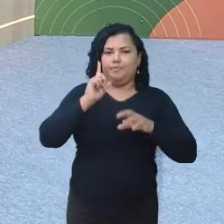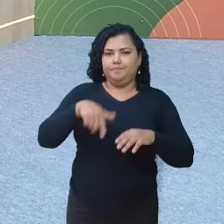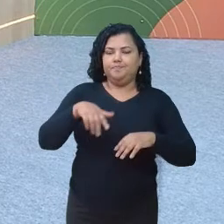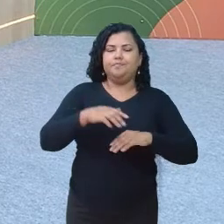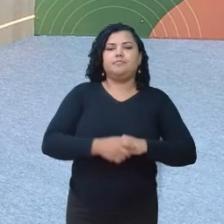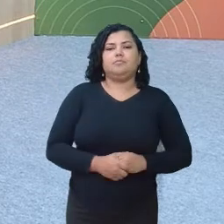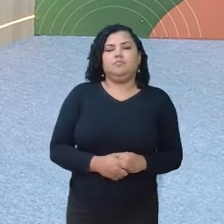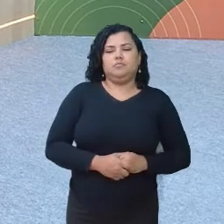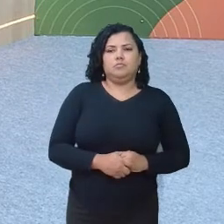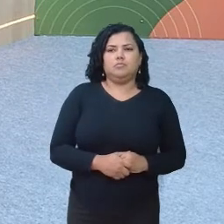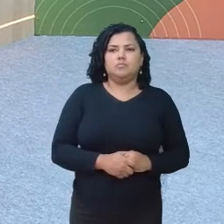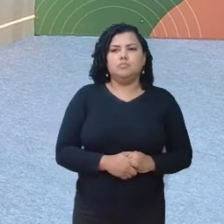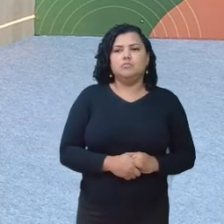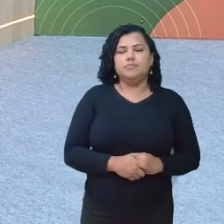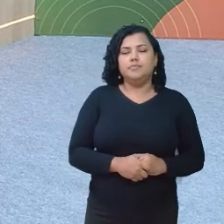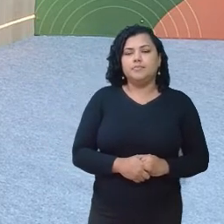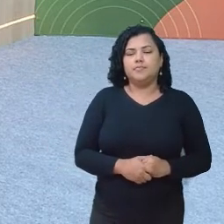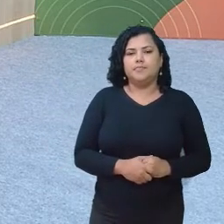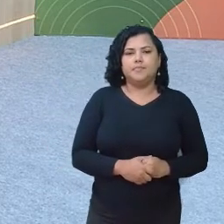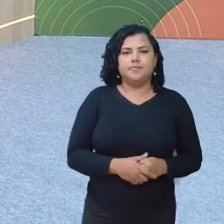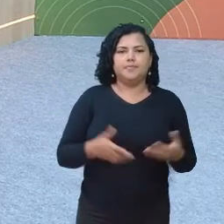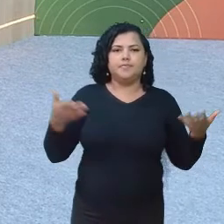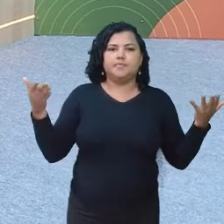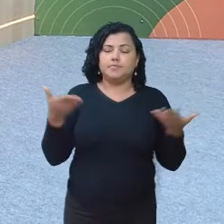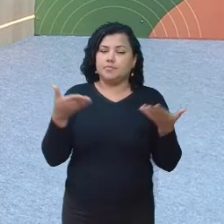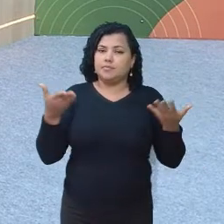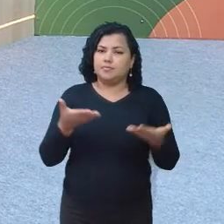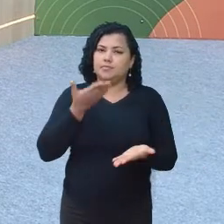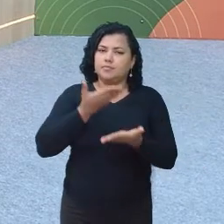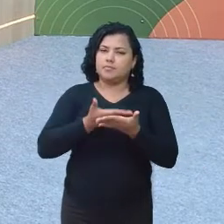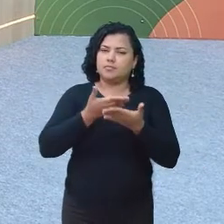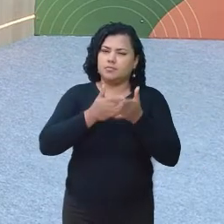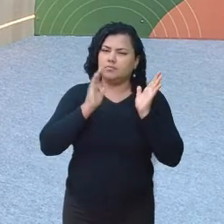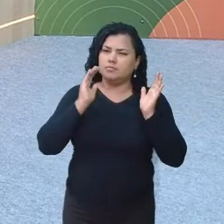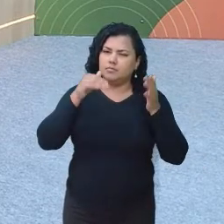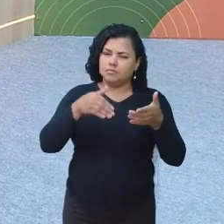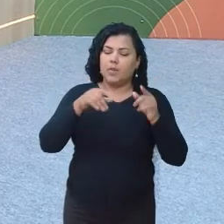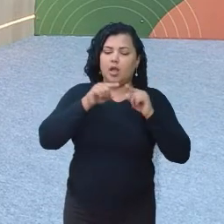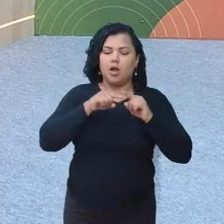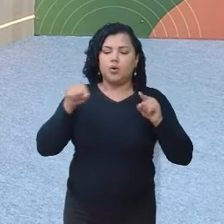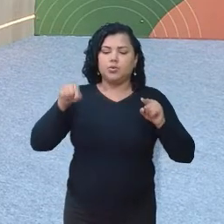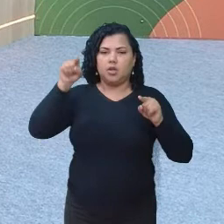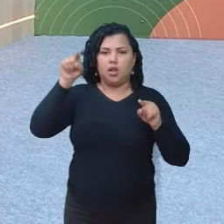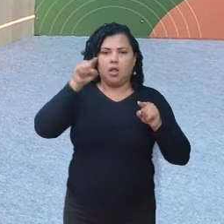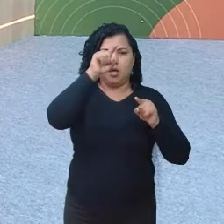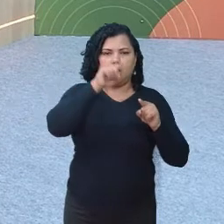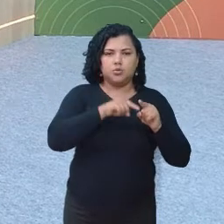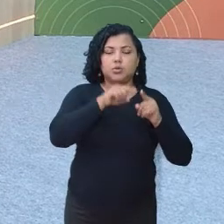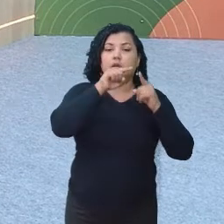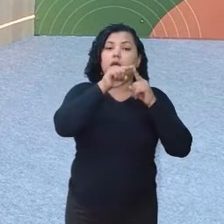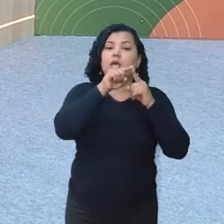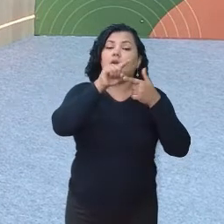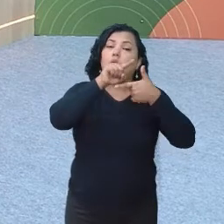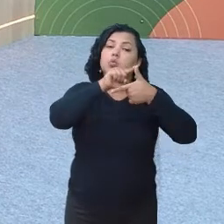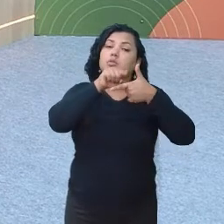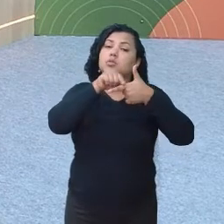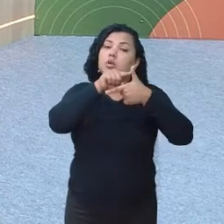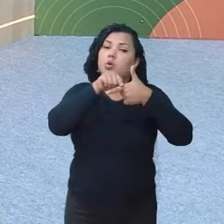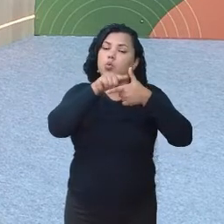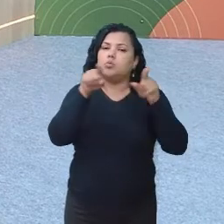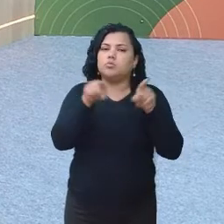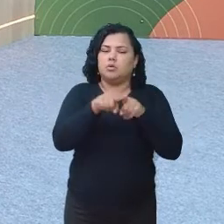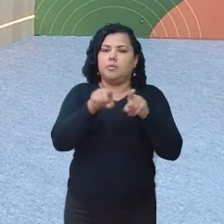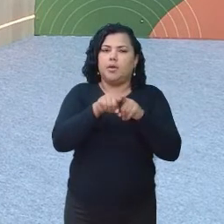hoje vamos dar ênfase exclusivamente aos lados e aos ângulos dos quadriláteros, com o objetivo de criar uma